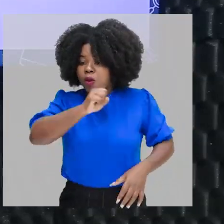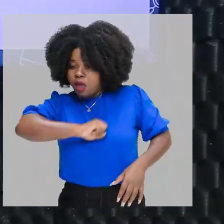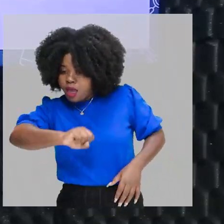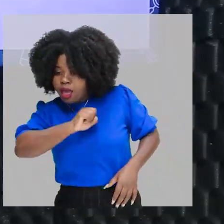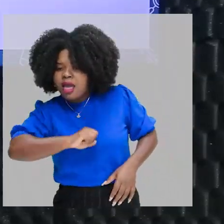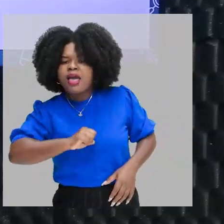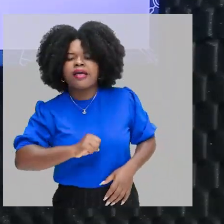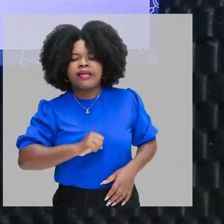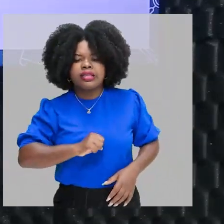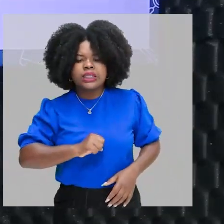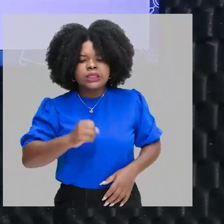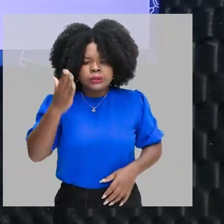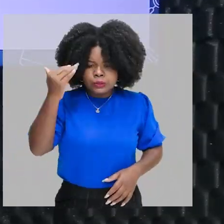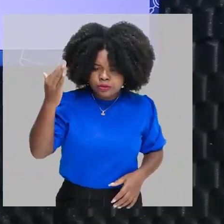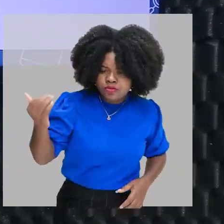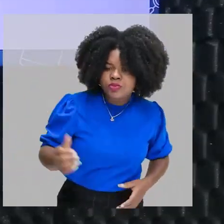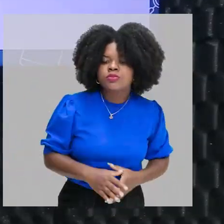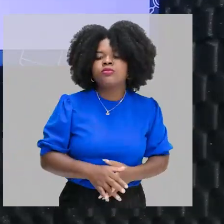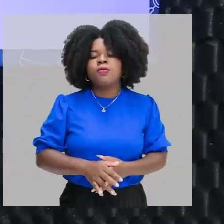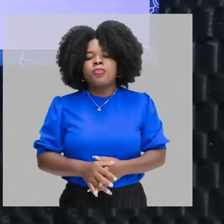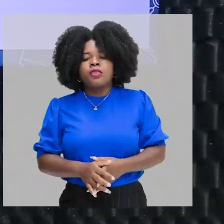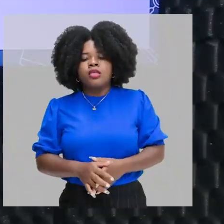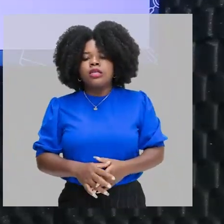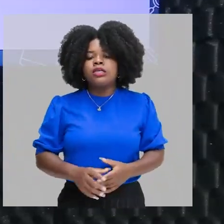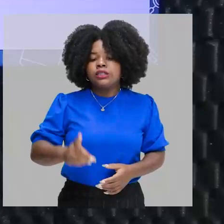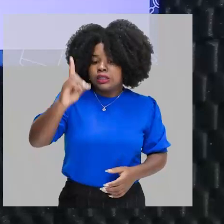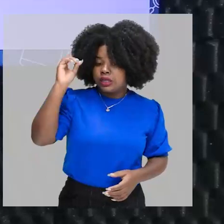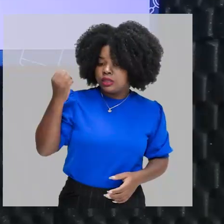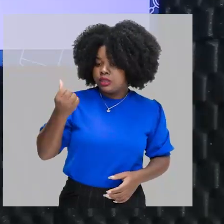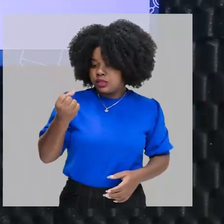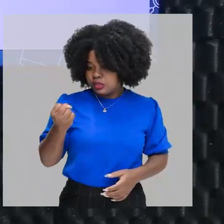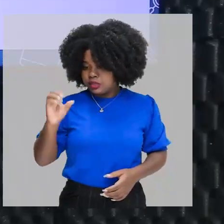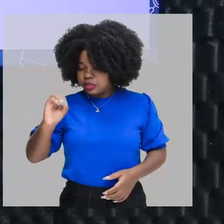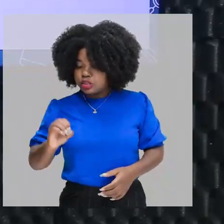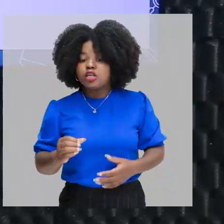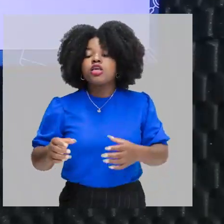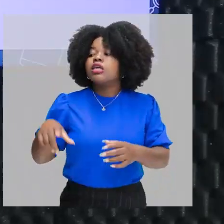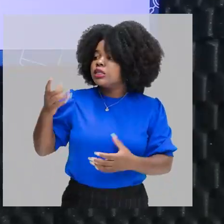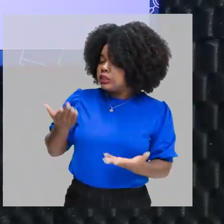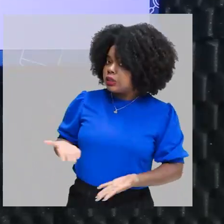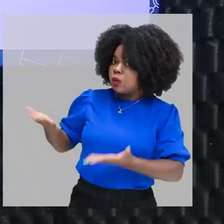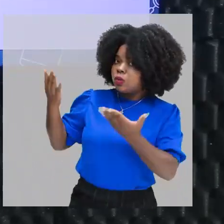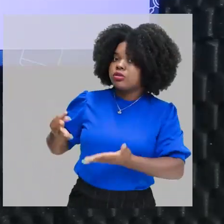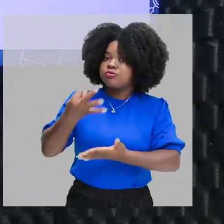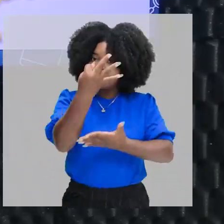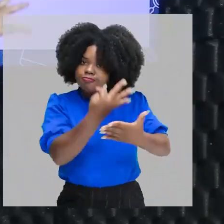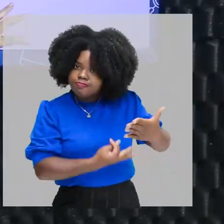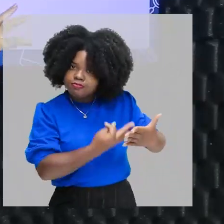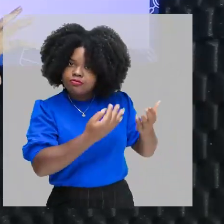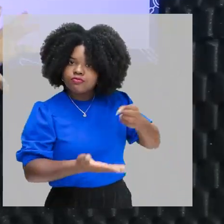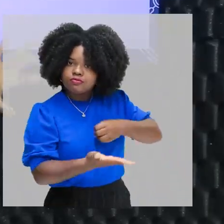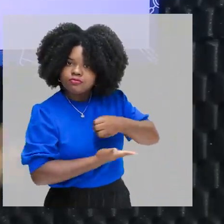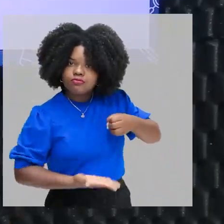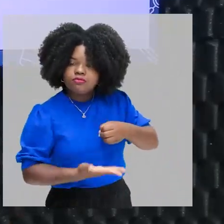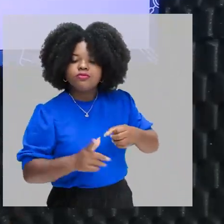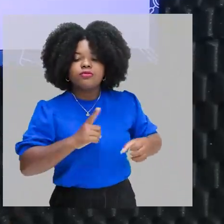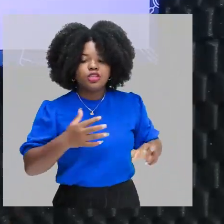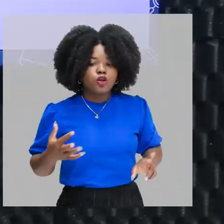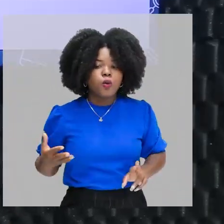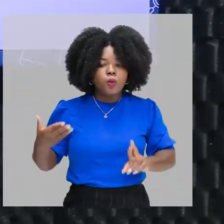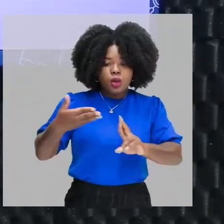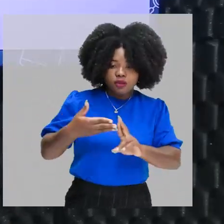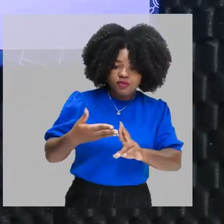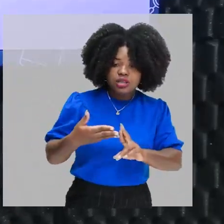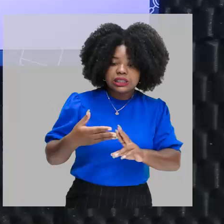da década de 80. Então, esse foi o texto base que o Enem citou para que servisse como referência para